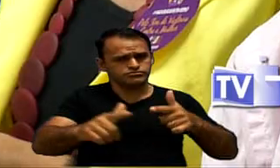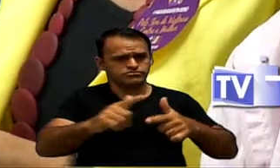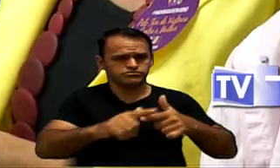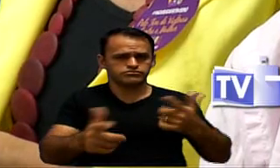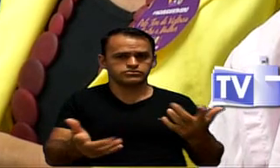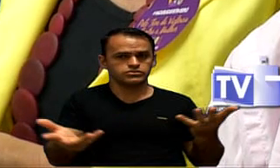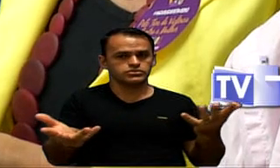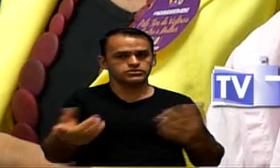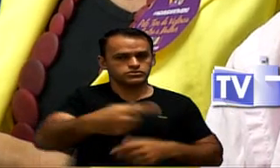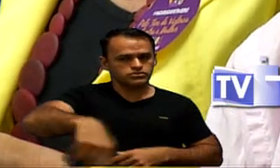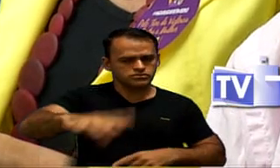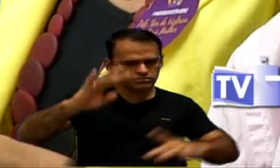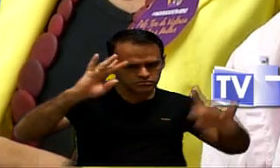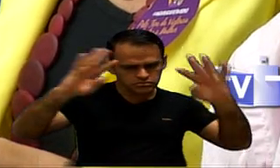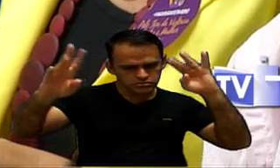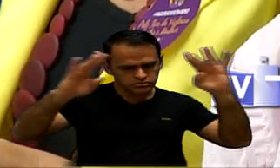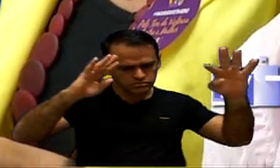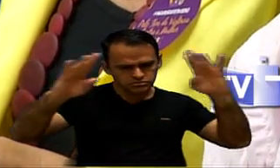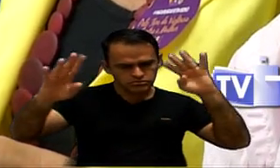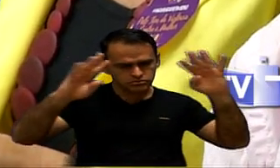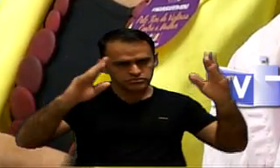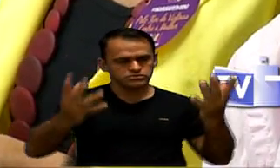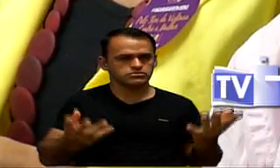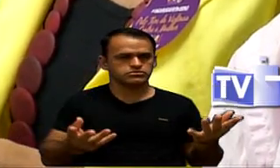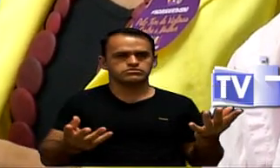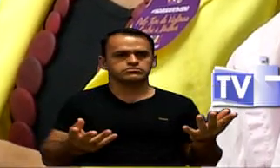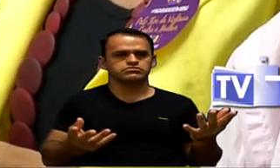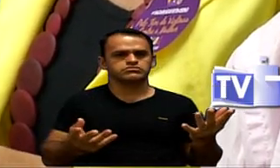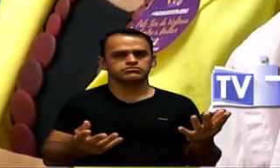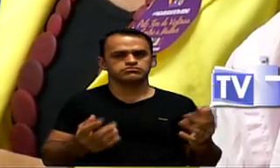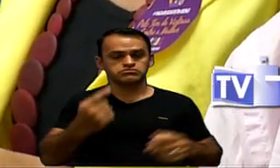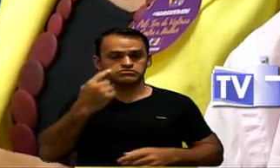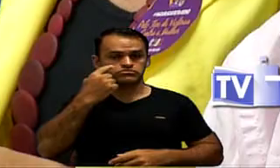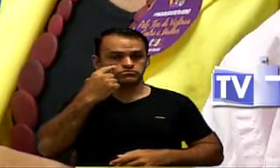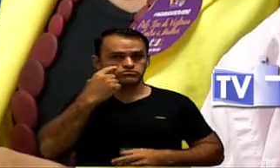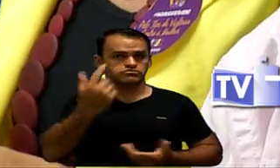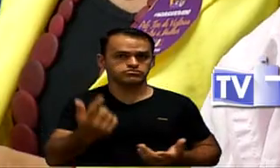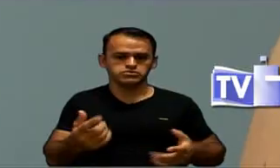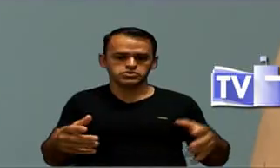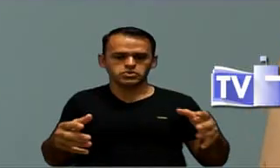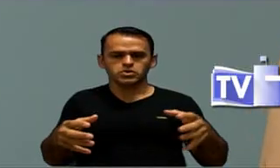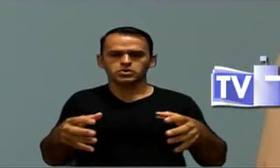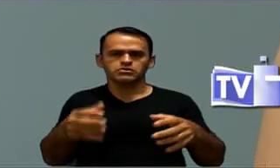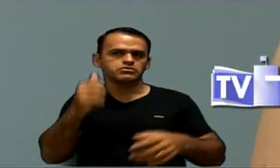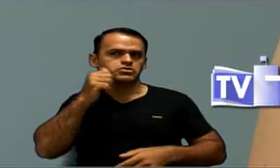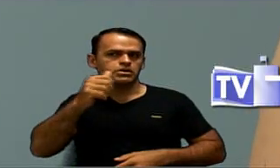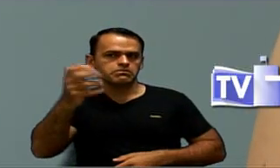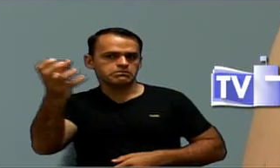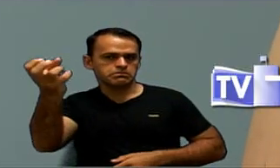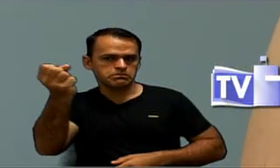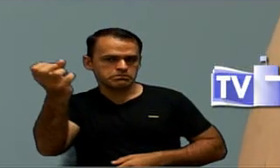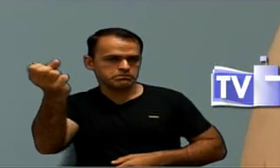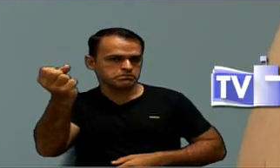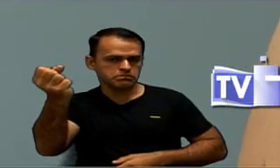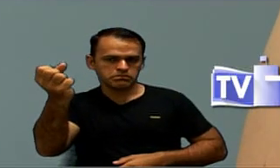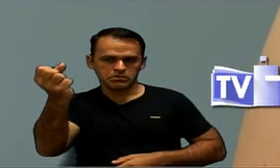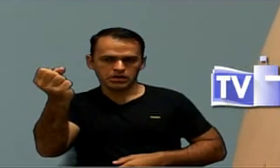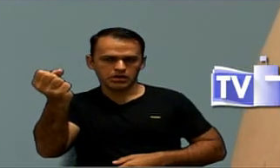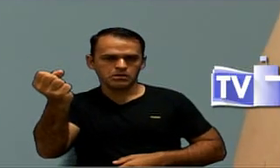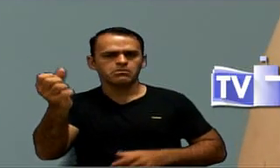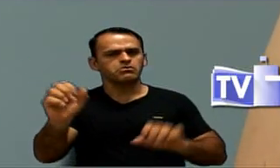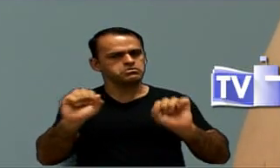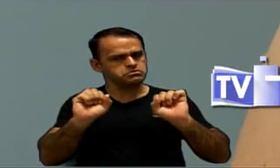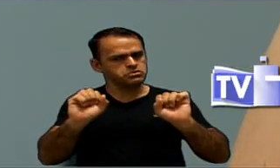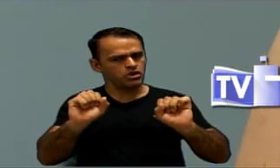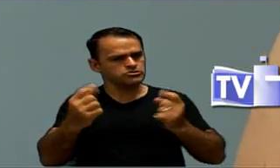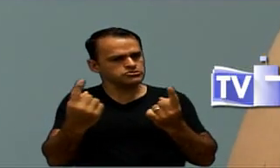nós ponderarmos quanto essa colocação de que mesmo em uma classe, uma mulher branca ela pode oprimir